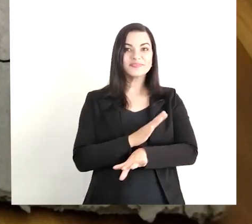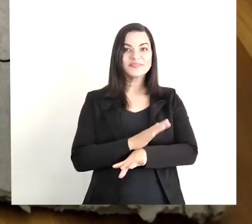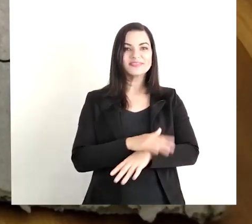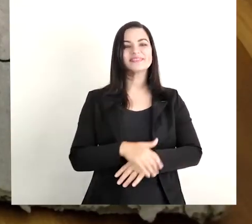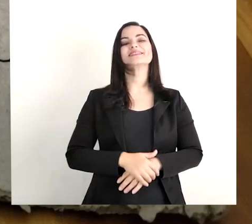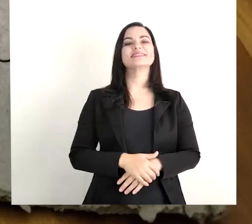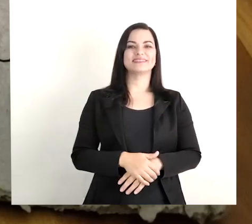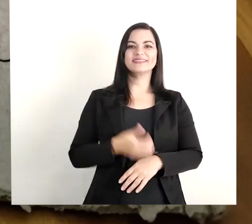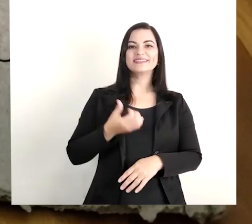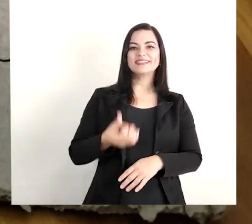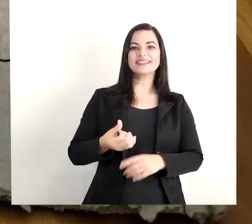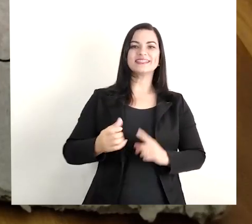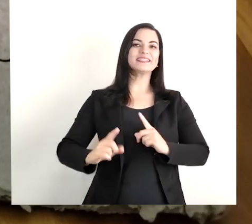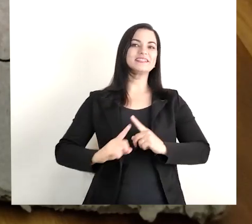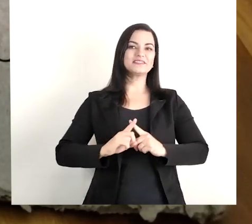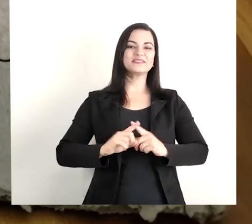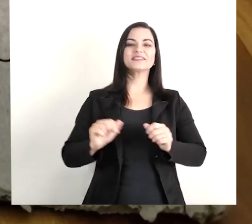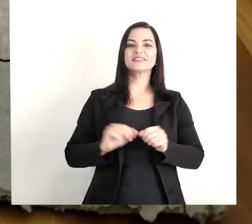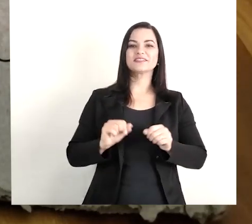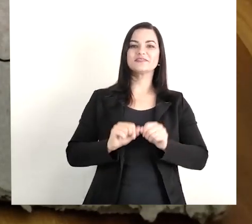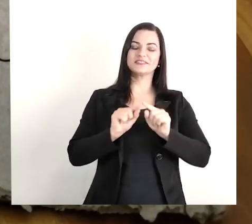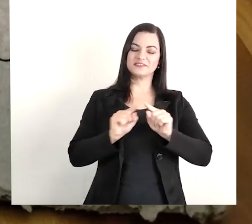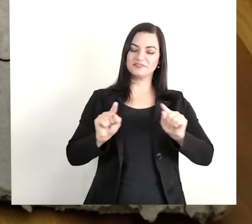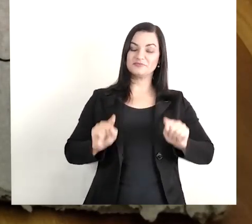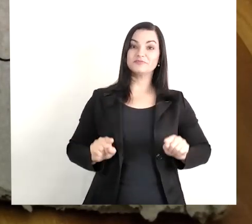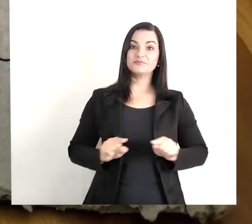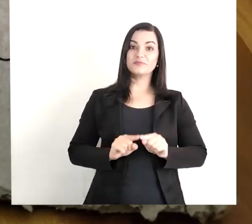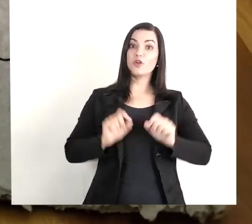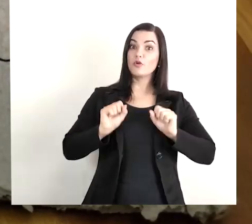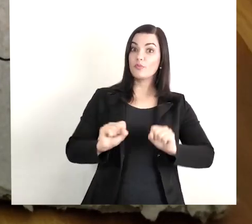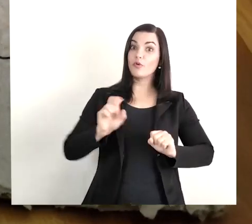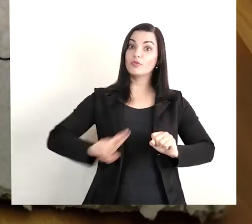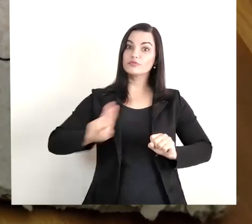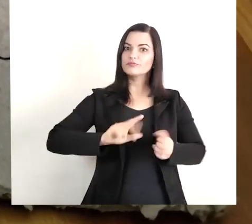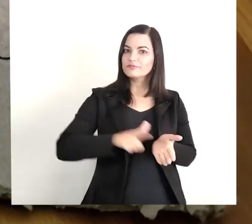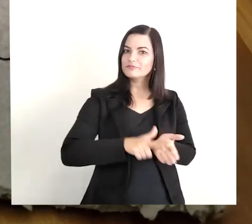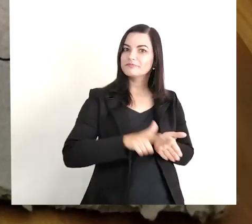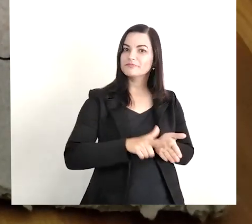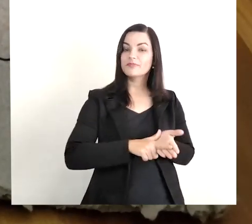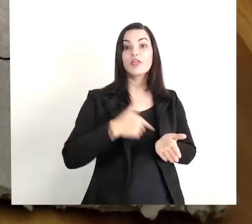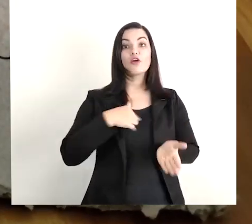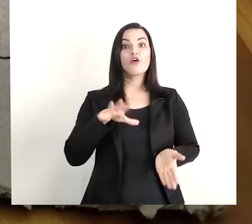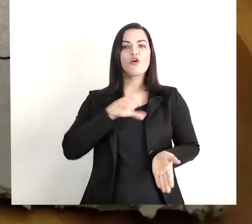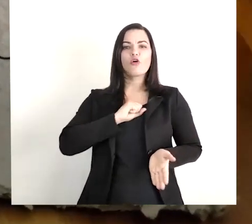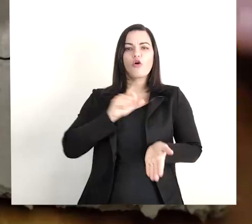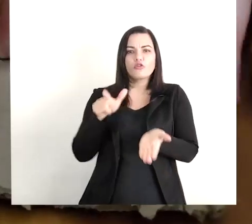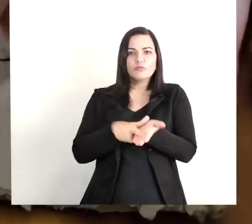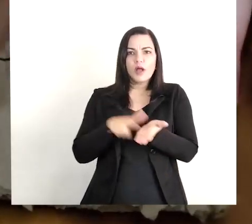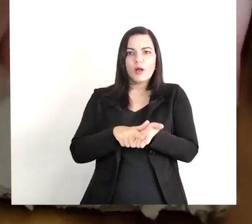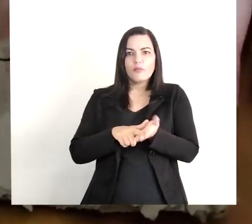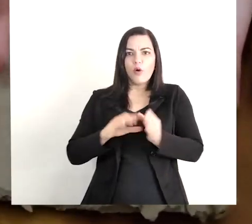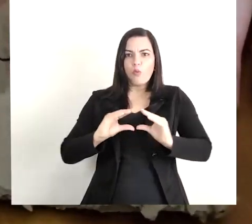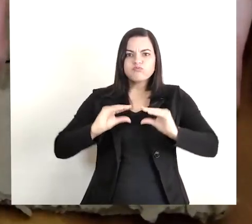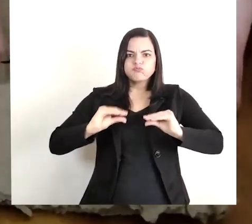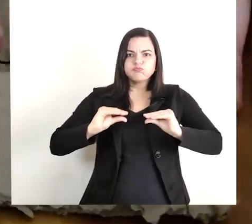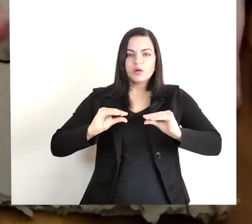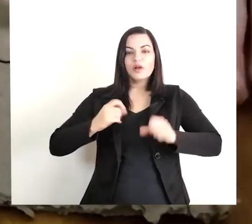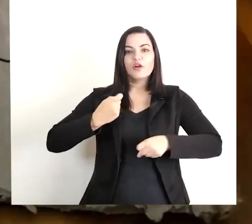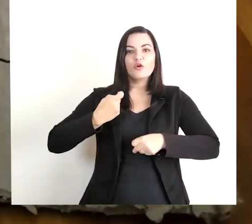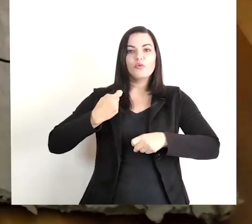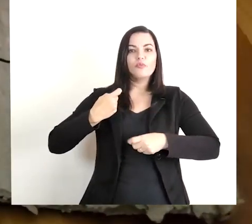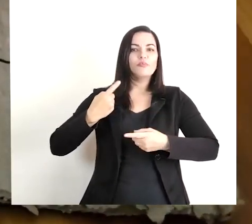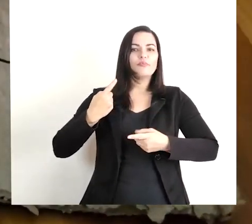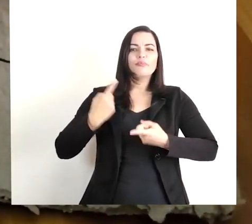Pronto, riscou 6 vezes. Vocês podem fazer isso num papel. Eu gosto de fazer no papelão porque ele é um papel mais